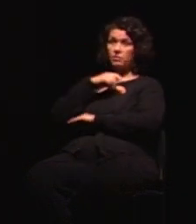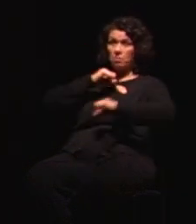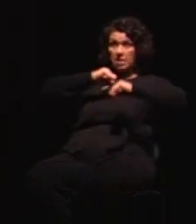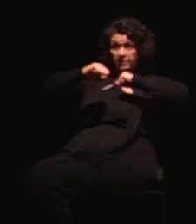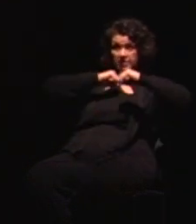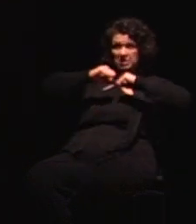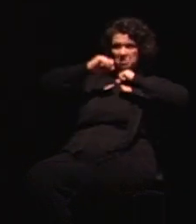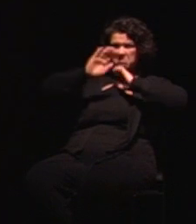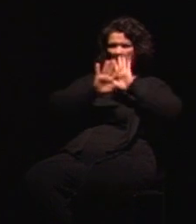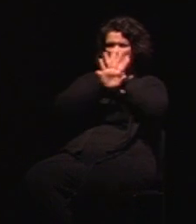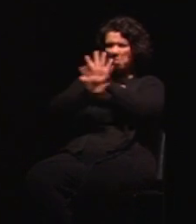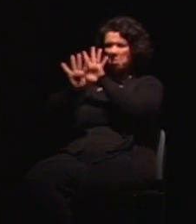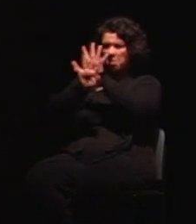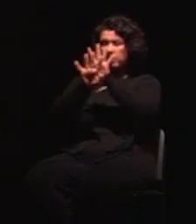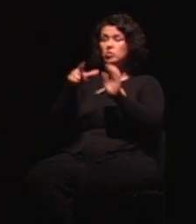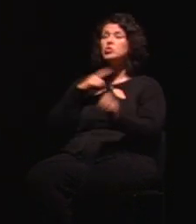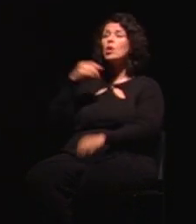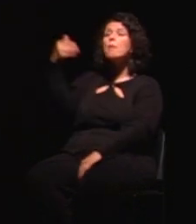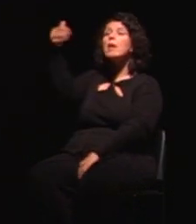era